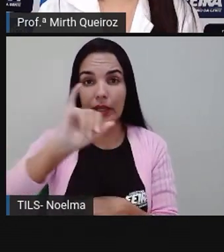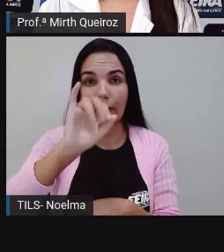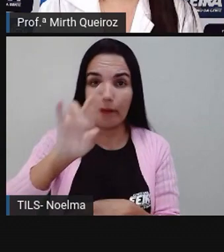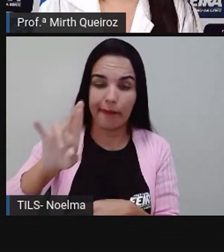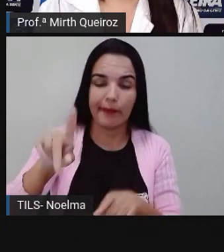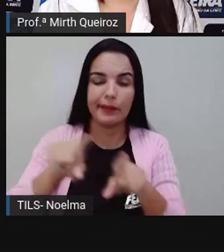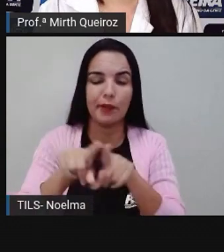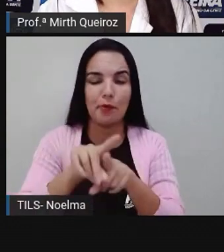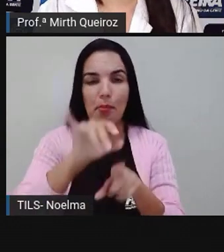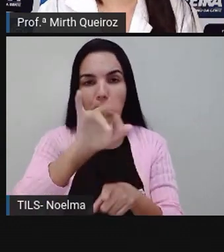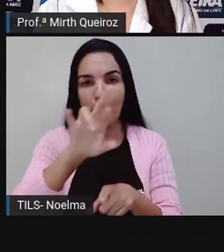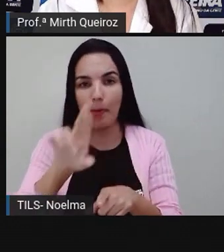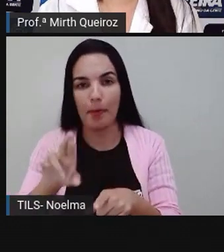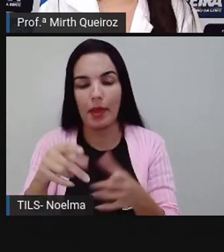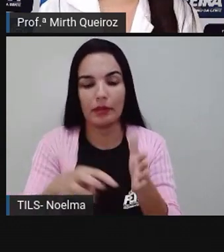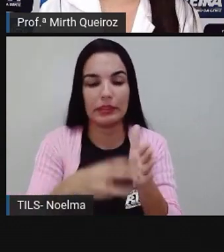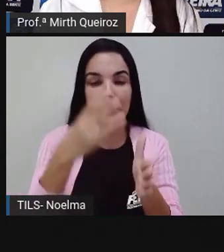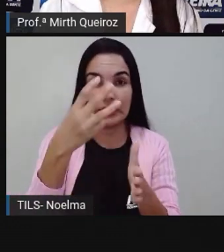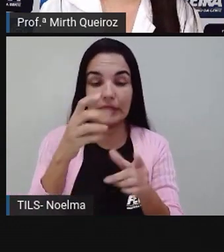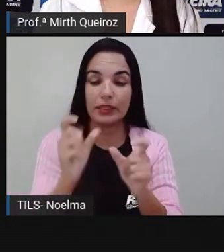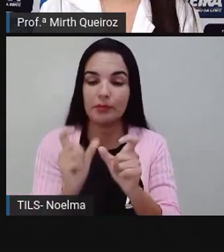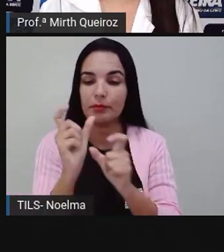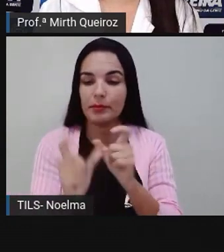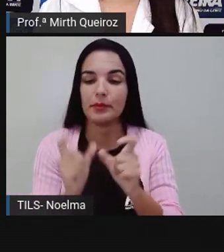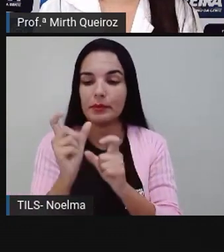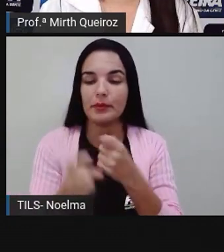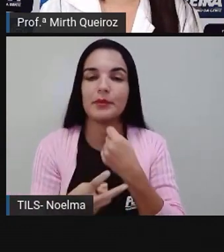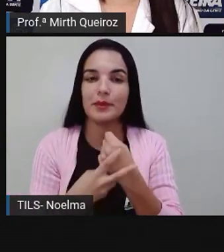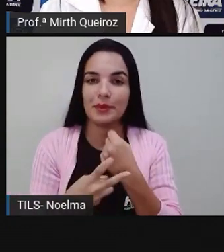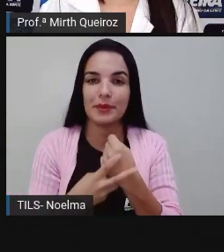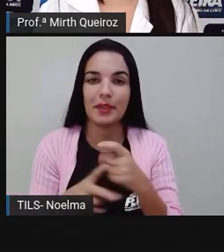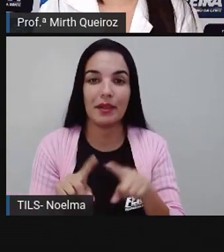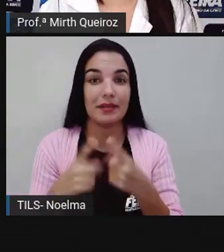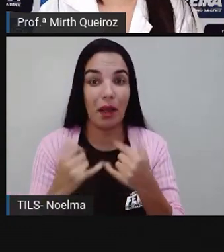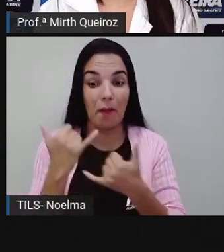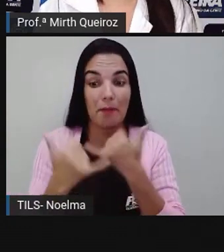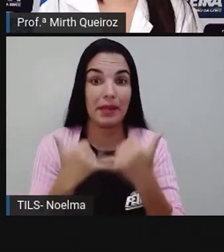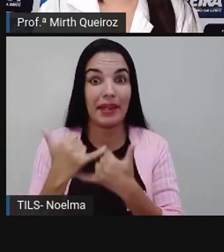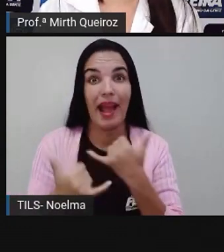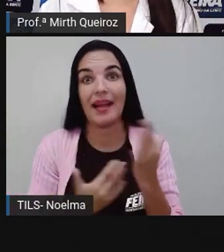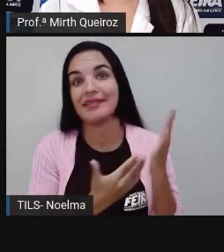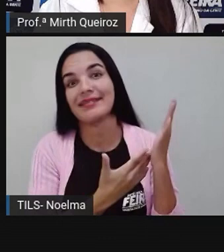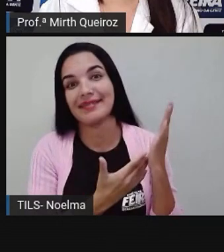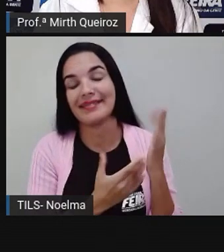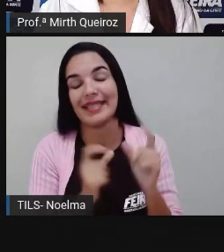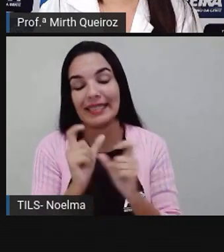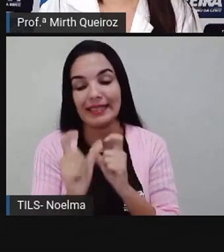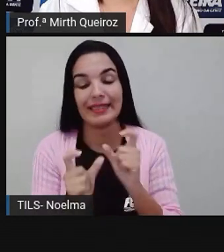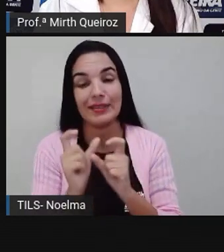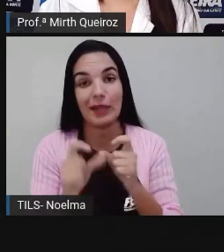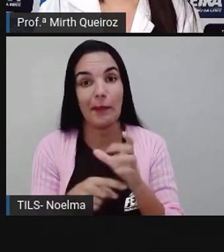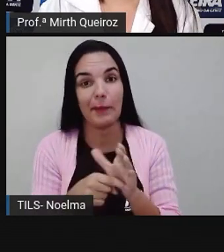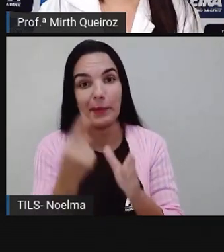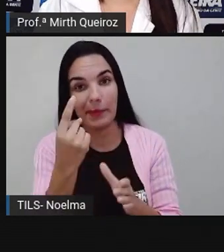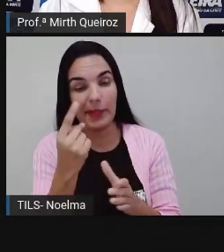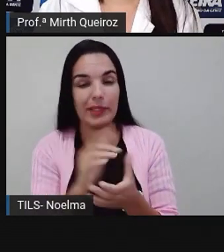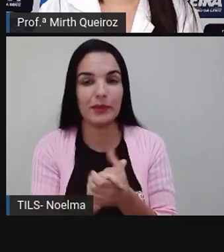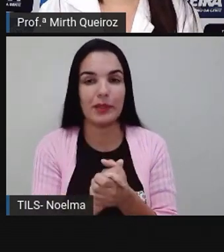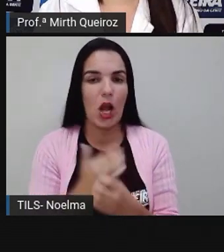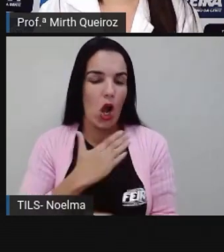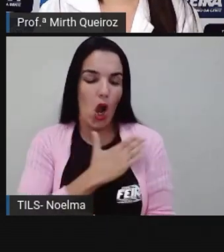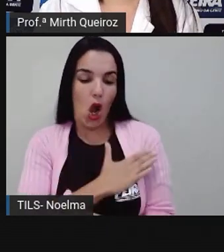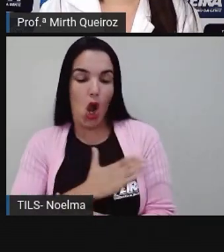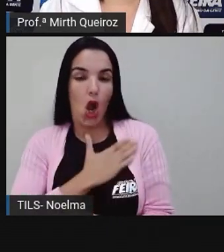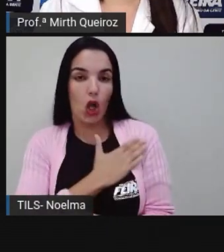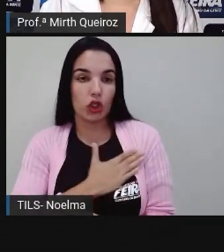IR, terceira conjugação. Brincar, AR, primeira conjugação.